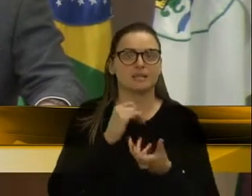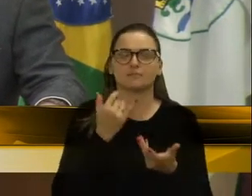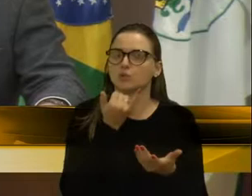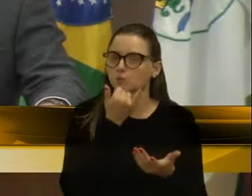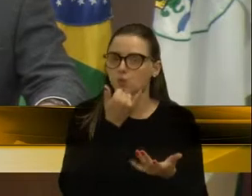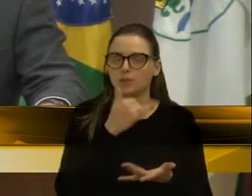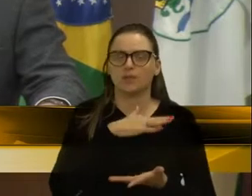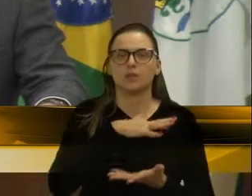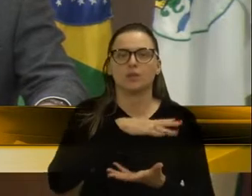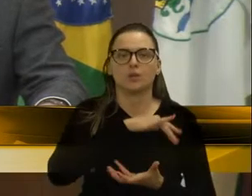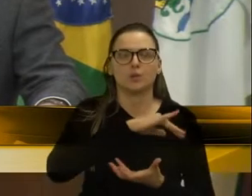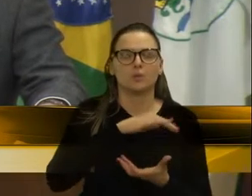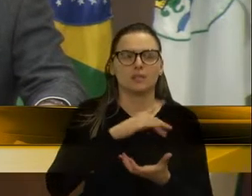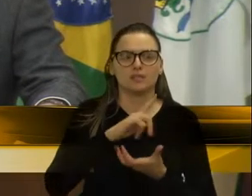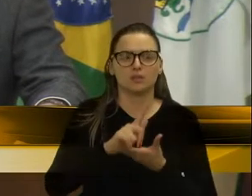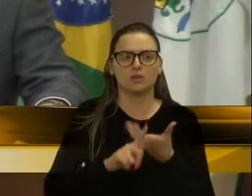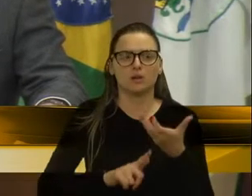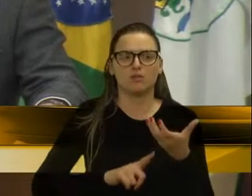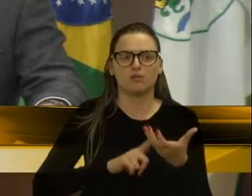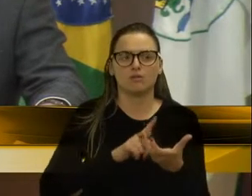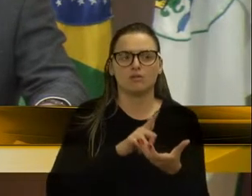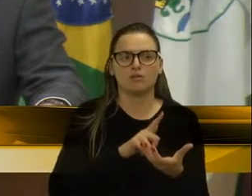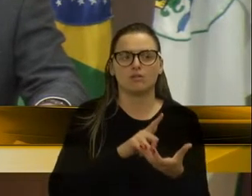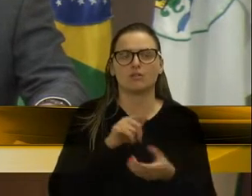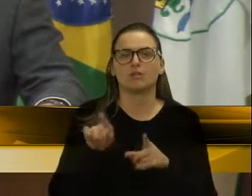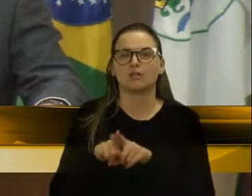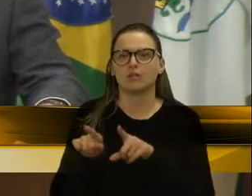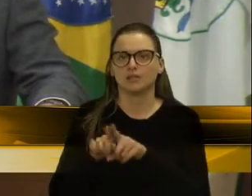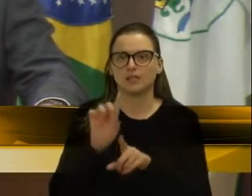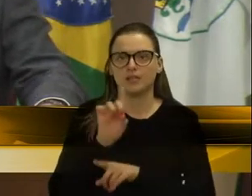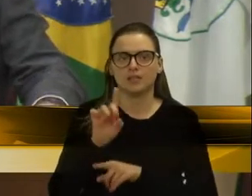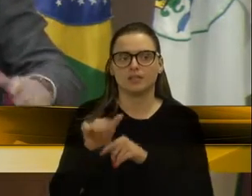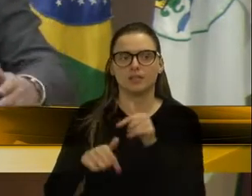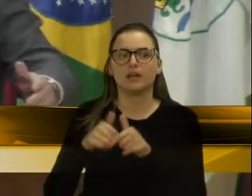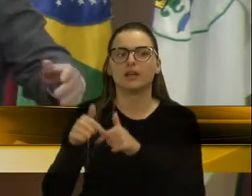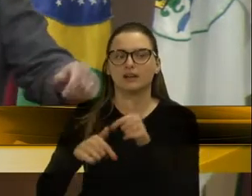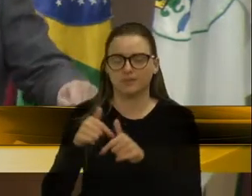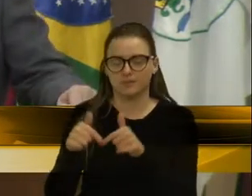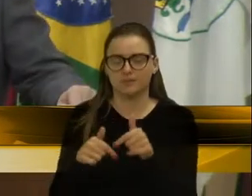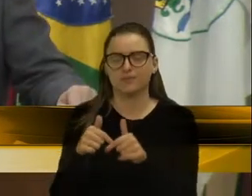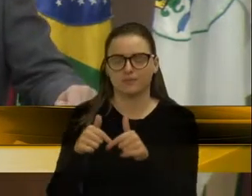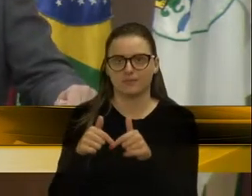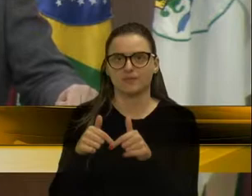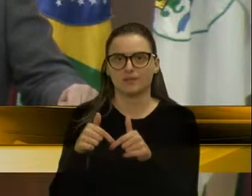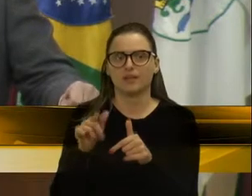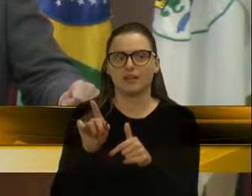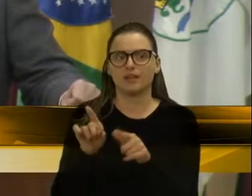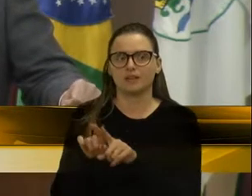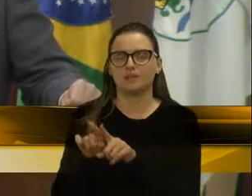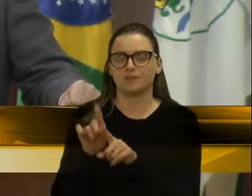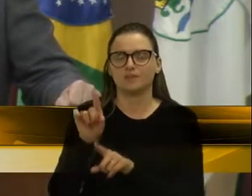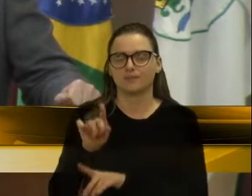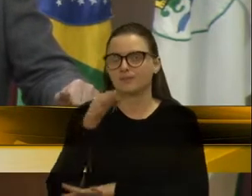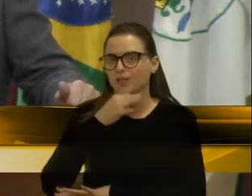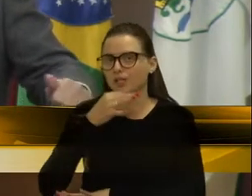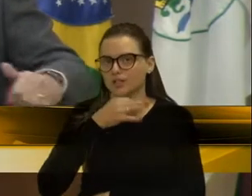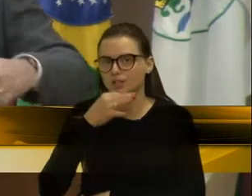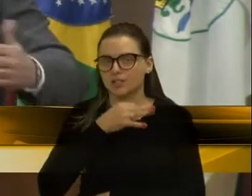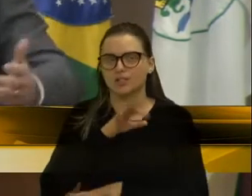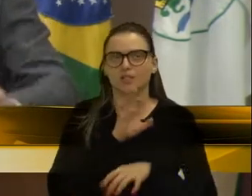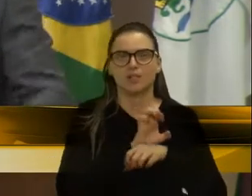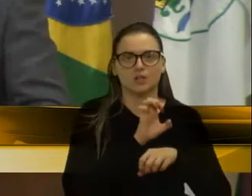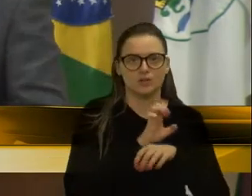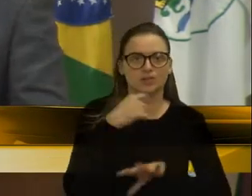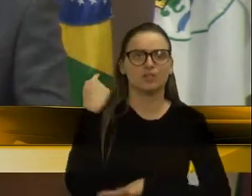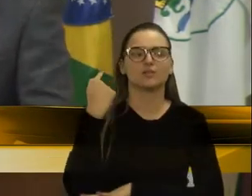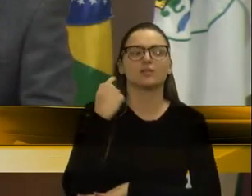mil funcionários não atua só no rio grande do sul somente em caxias do sul está hoje uma